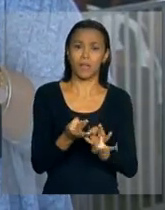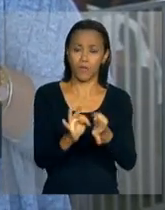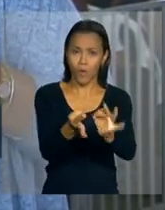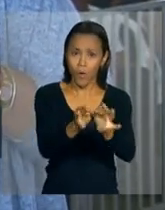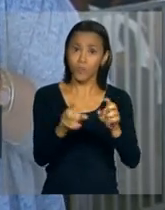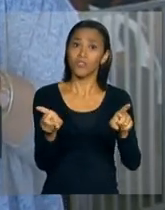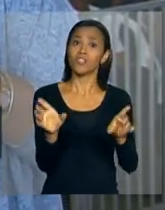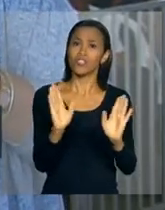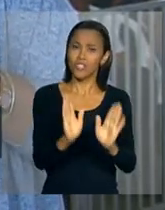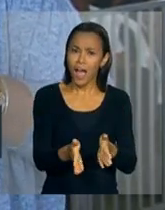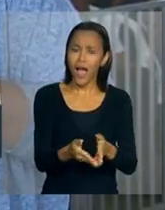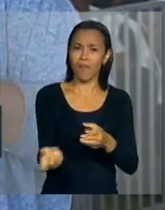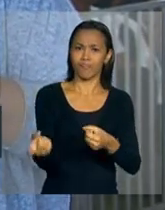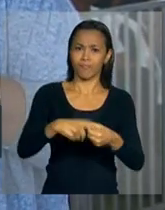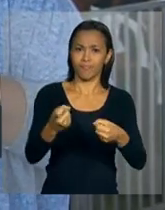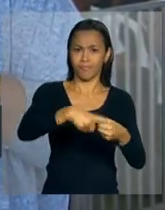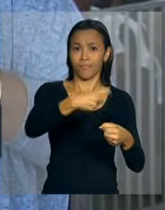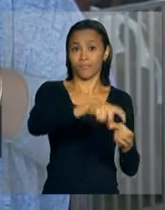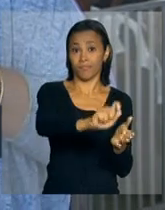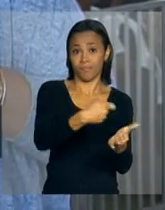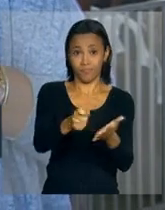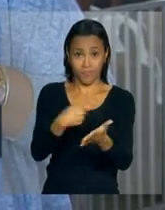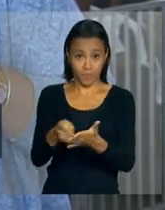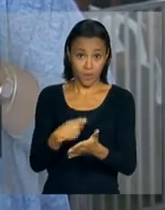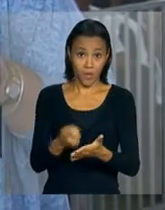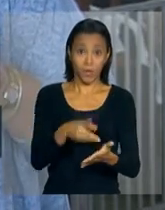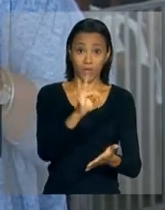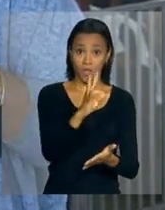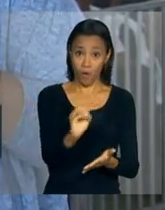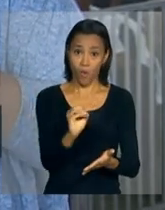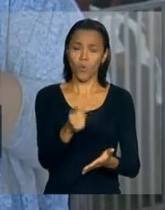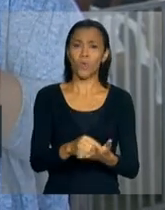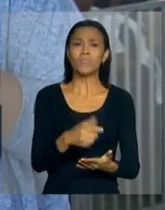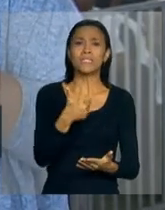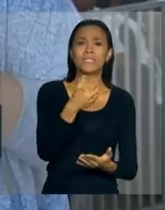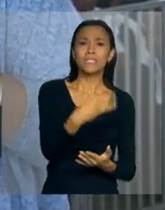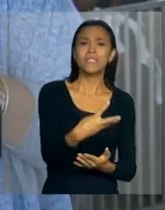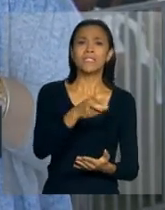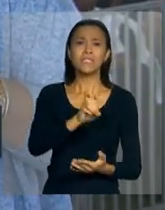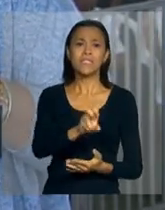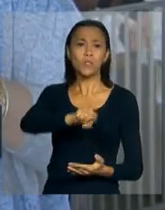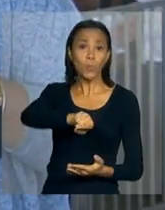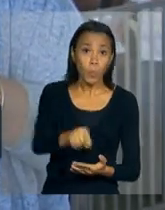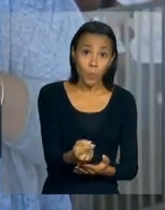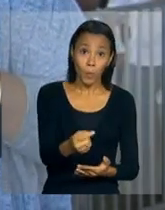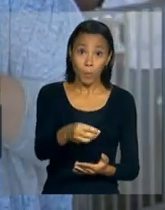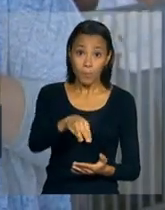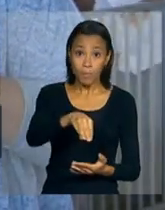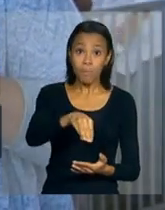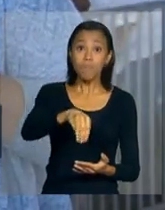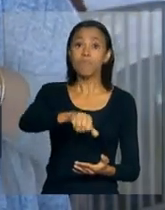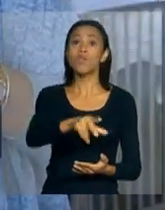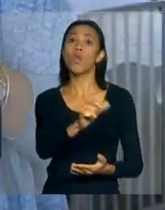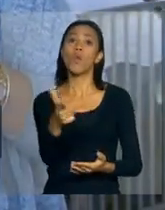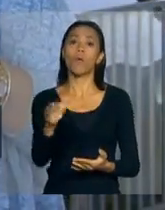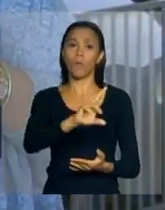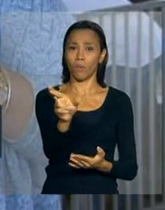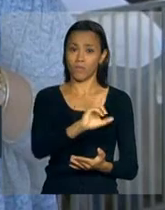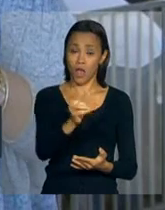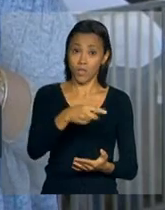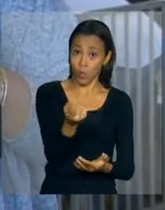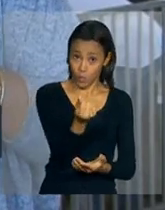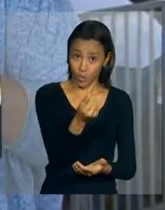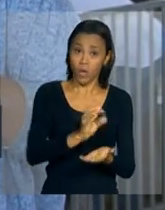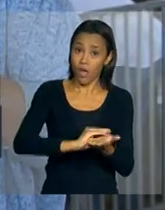fechou convênios este ano com o estado do Tocantins no valor de mais de R 35 milhões deais o dinheiro é o usado em